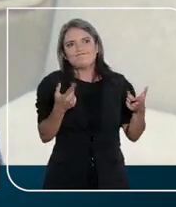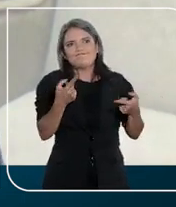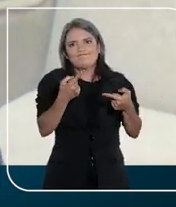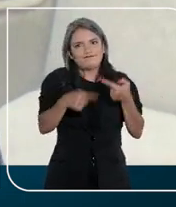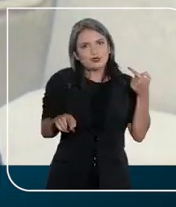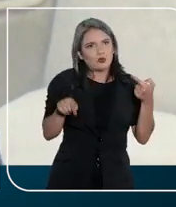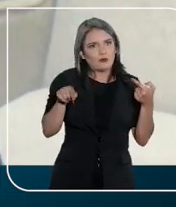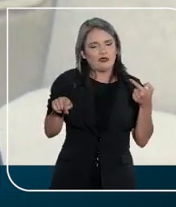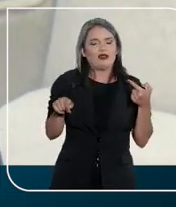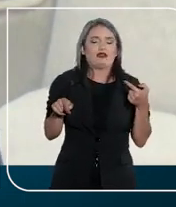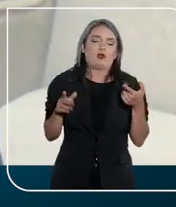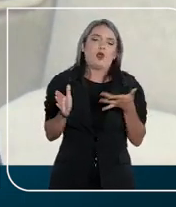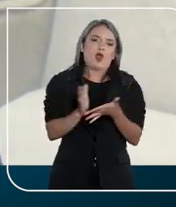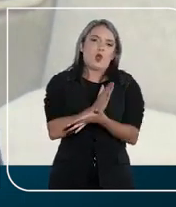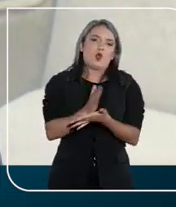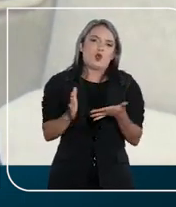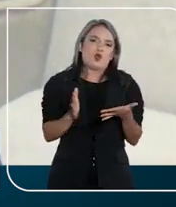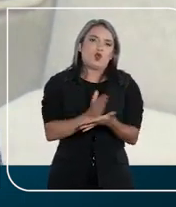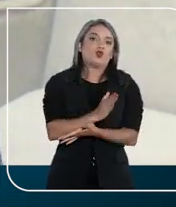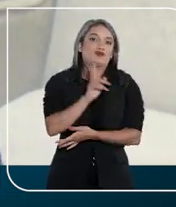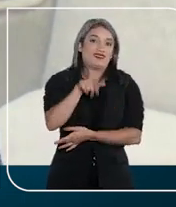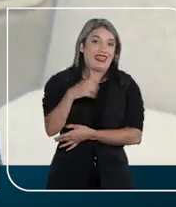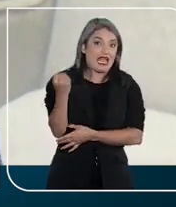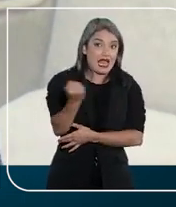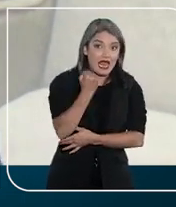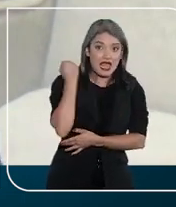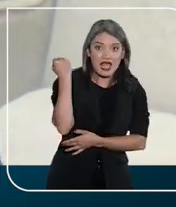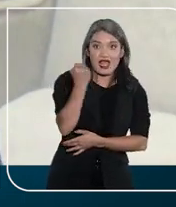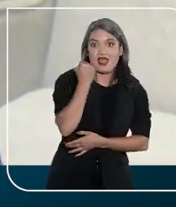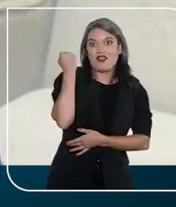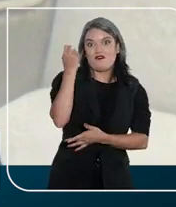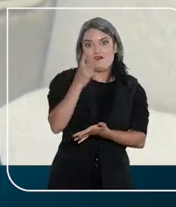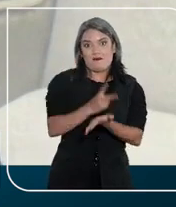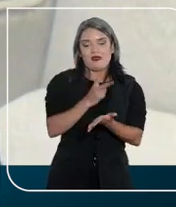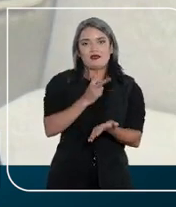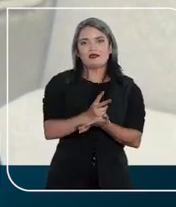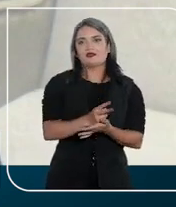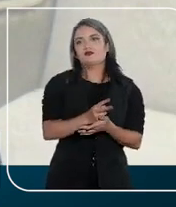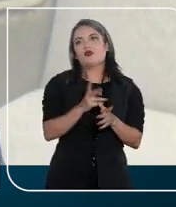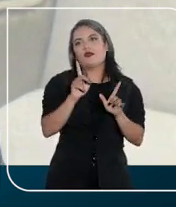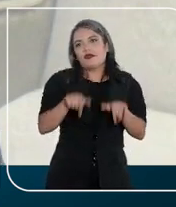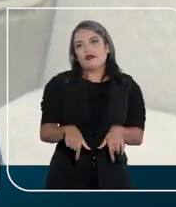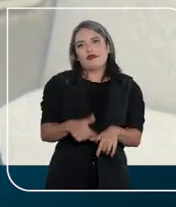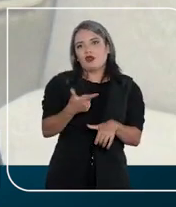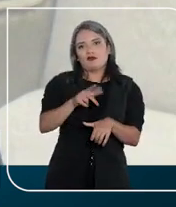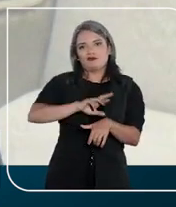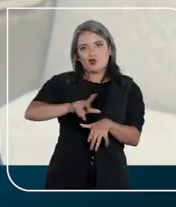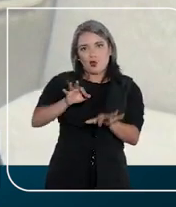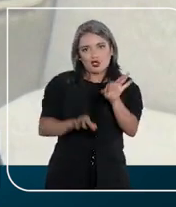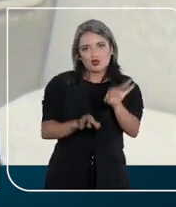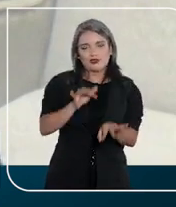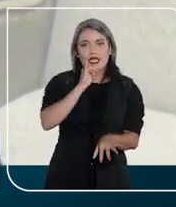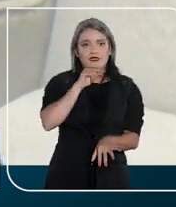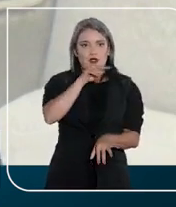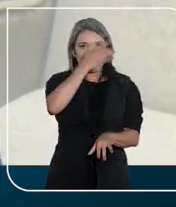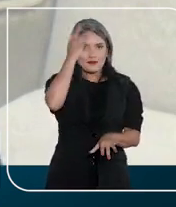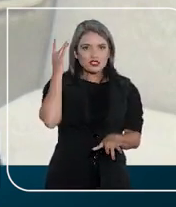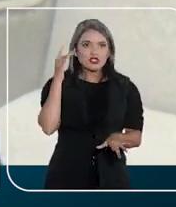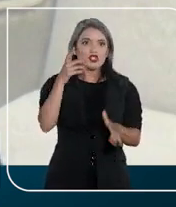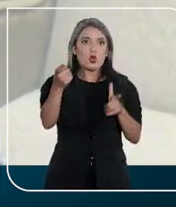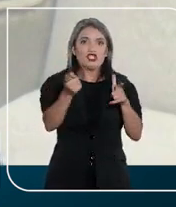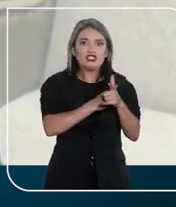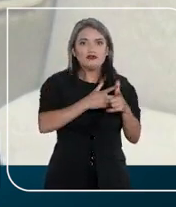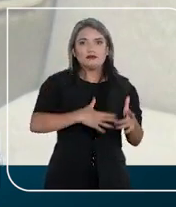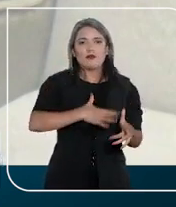fato, situações que são de grave injustiça, né? Pessoas que têm dívidas, que acabam tendo título protestado